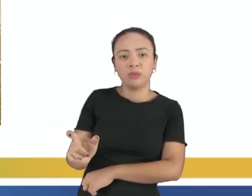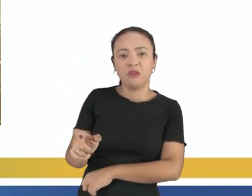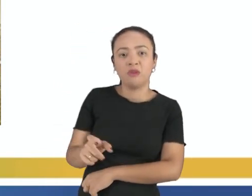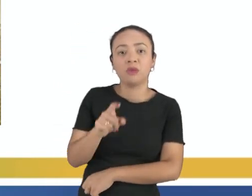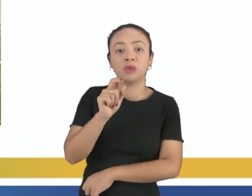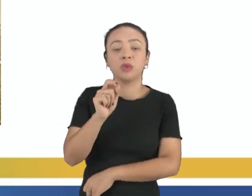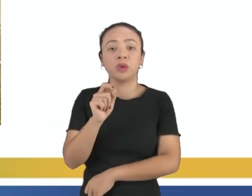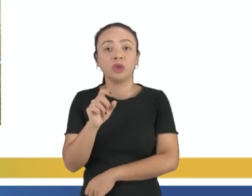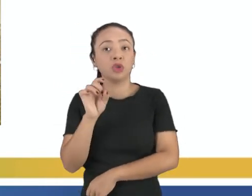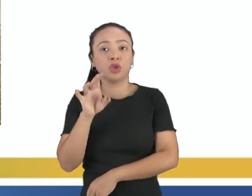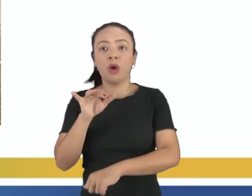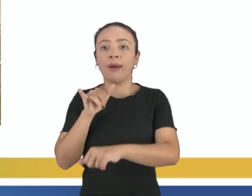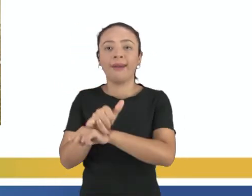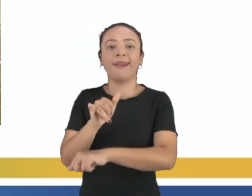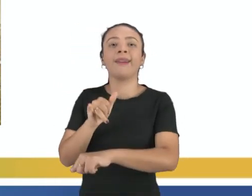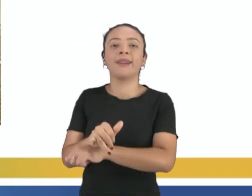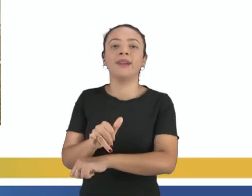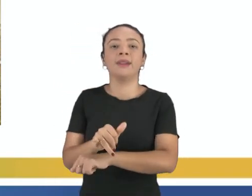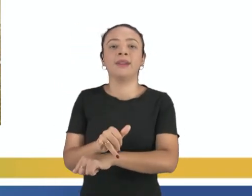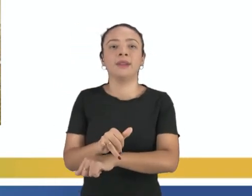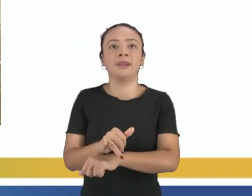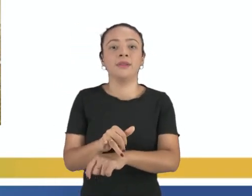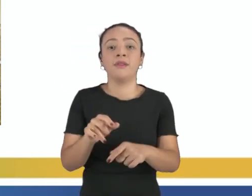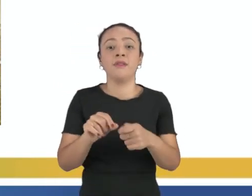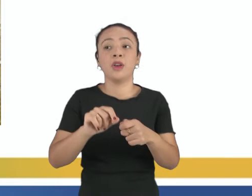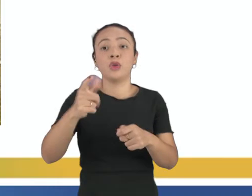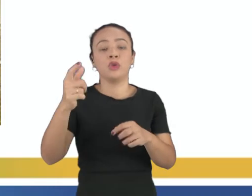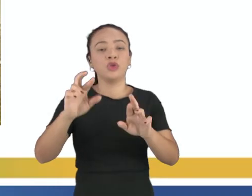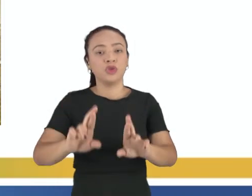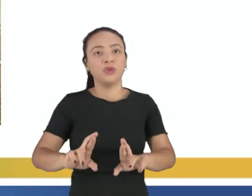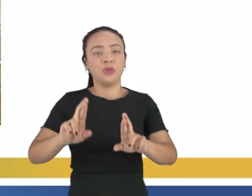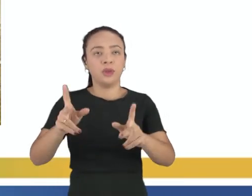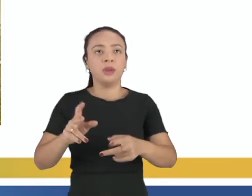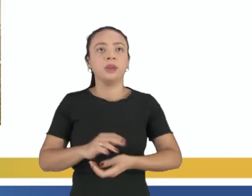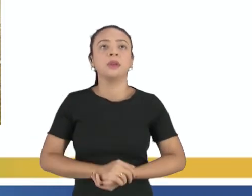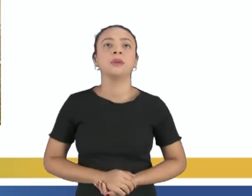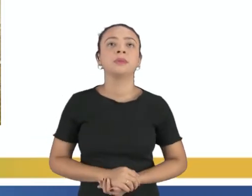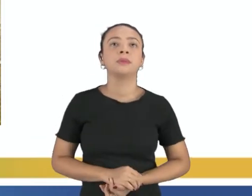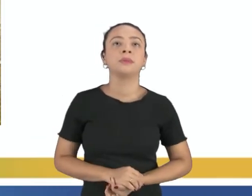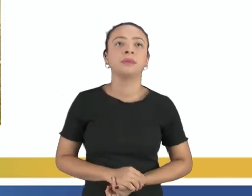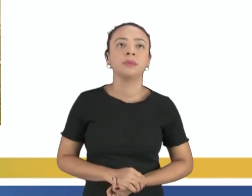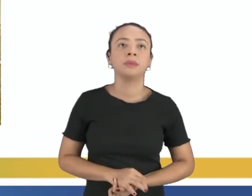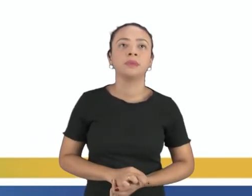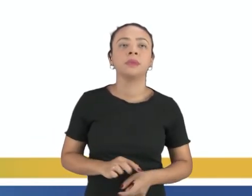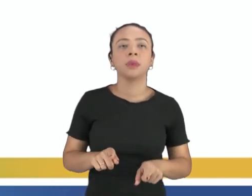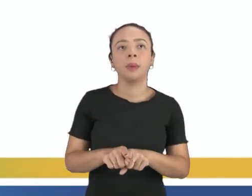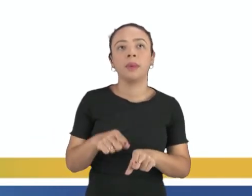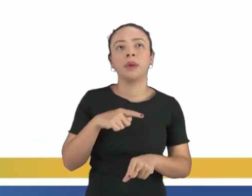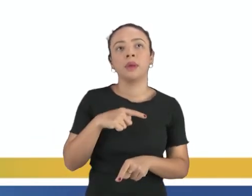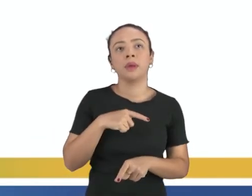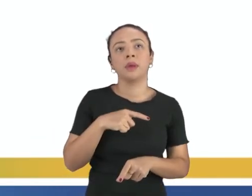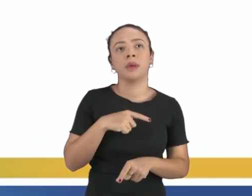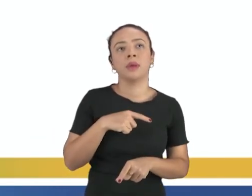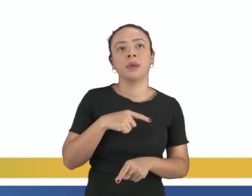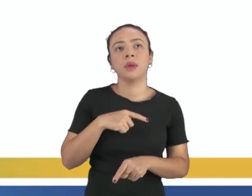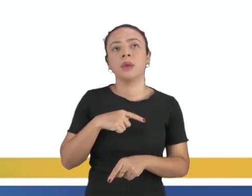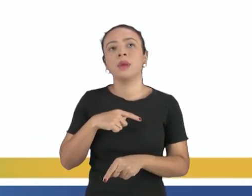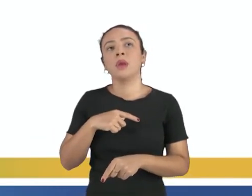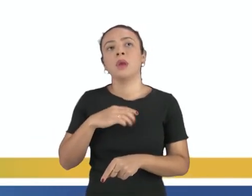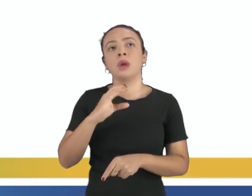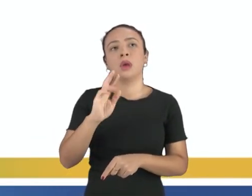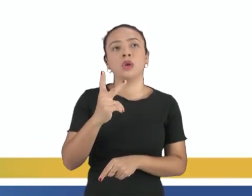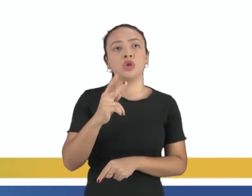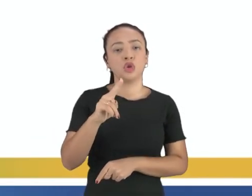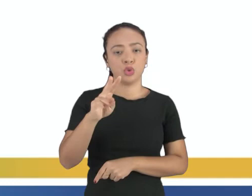certo movimento, mas você realiza um outro movimento, um movimento contrário, tá? Continuando, chute